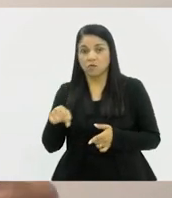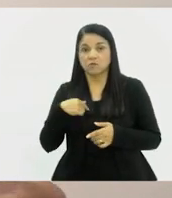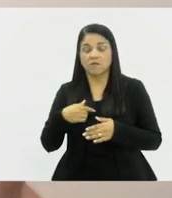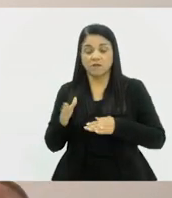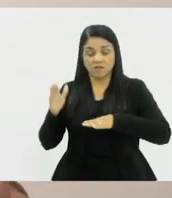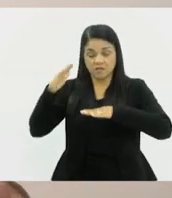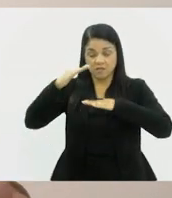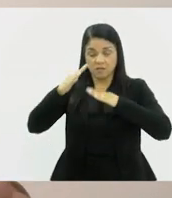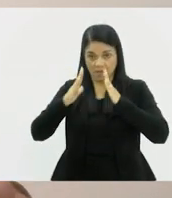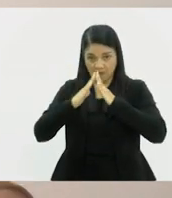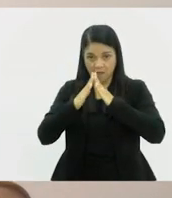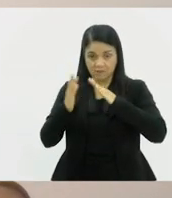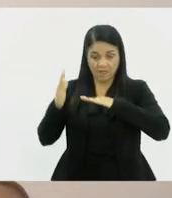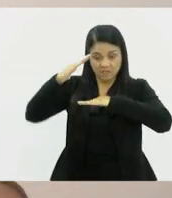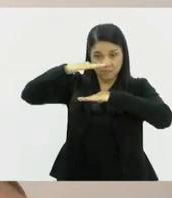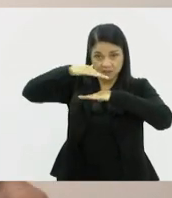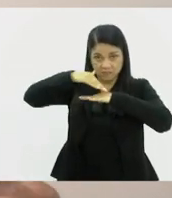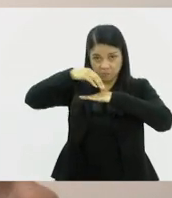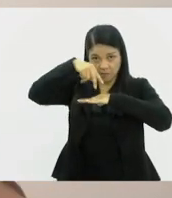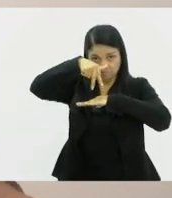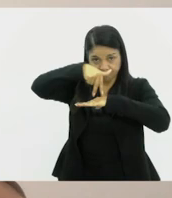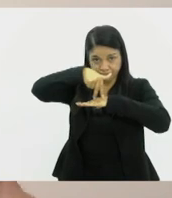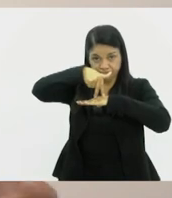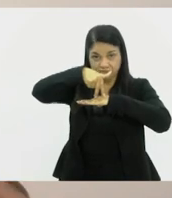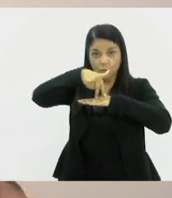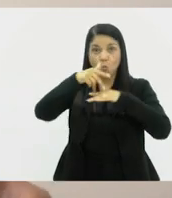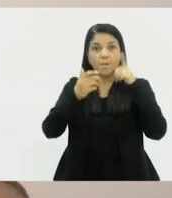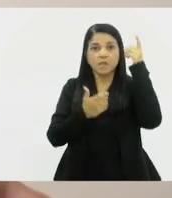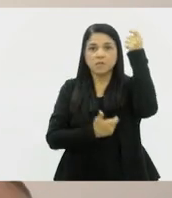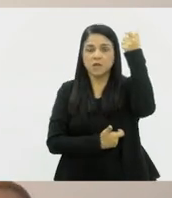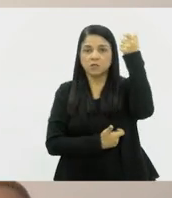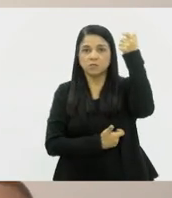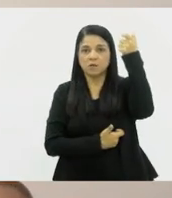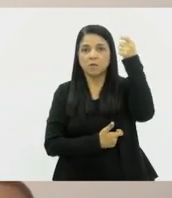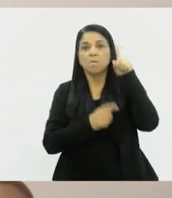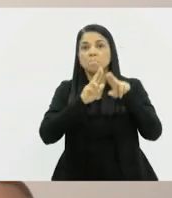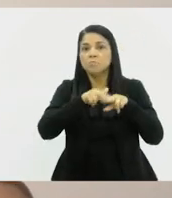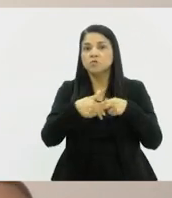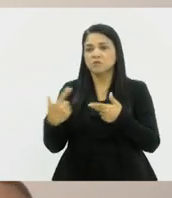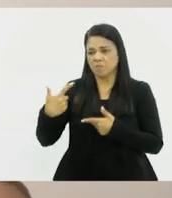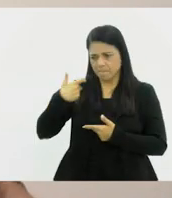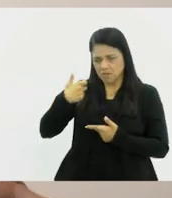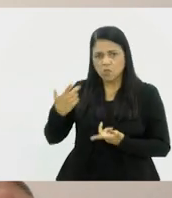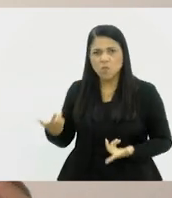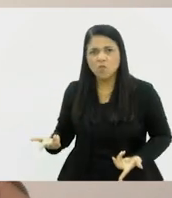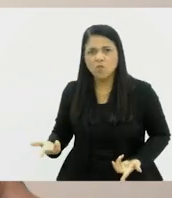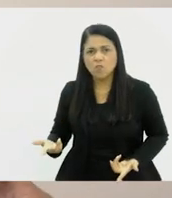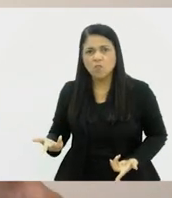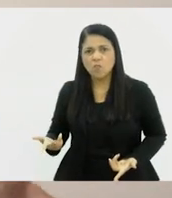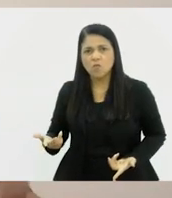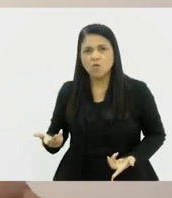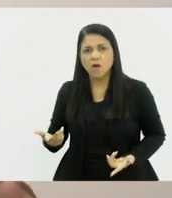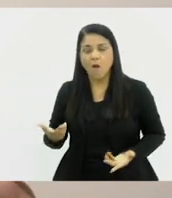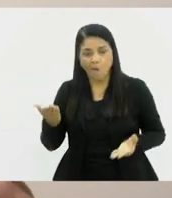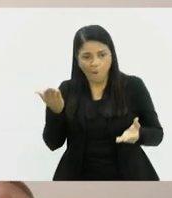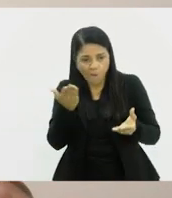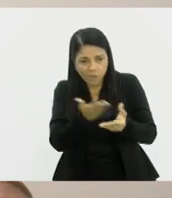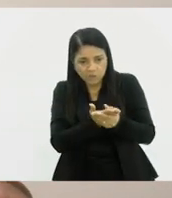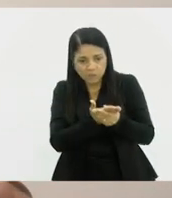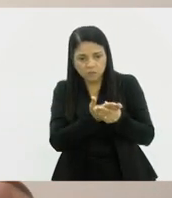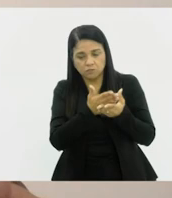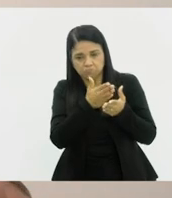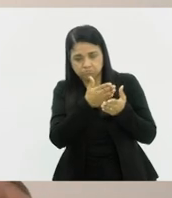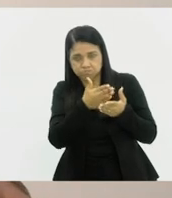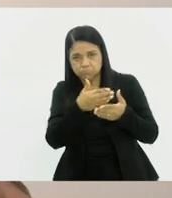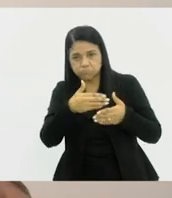laje com uma metralhadora e por isso ele me baleou E aí o processo correu